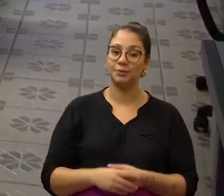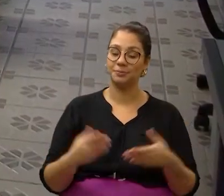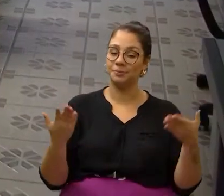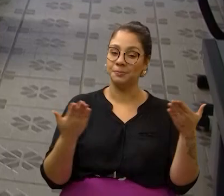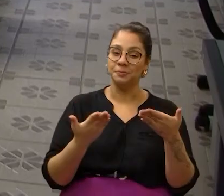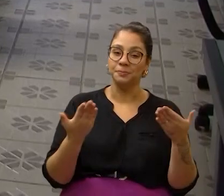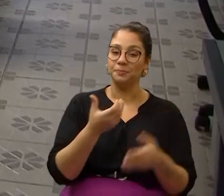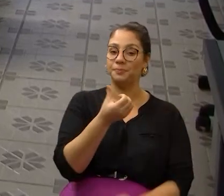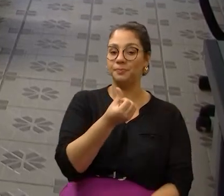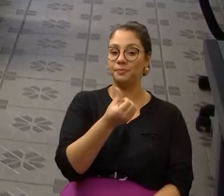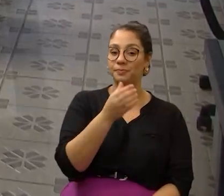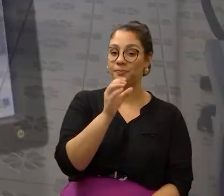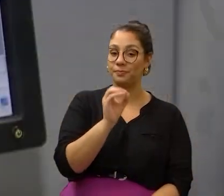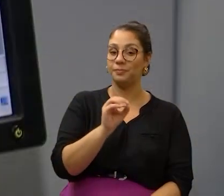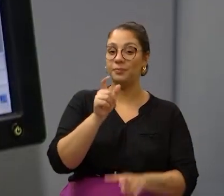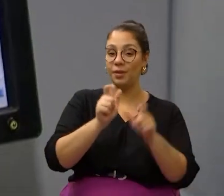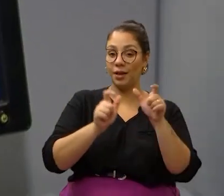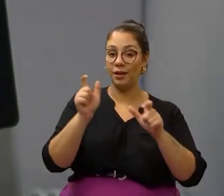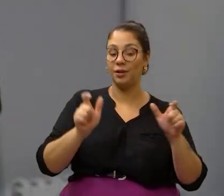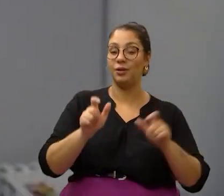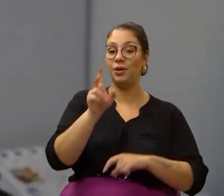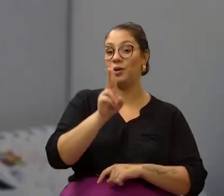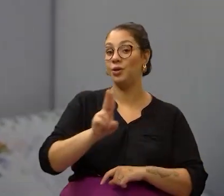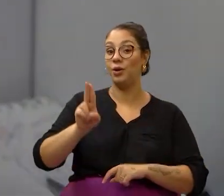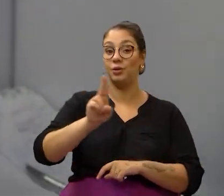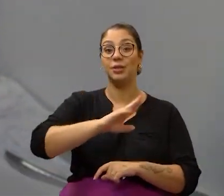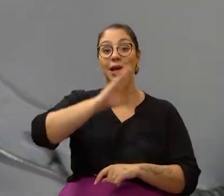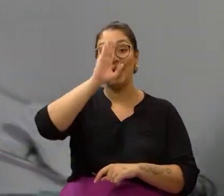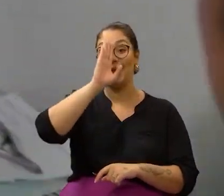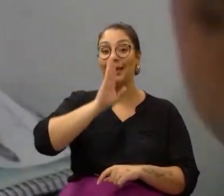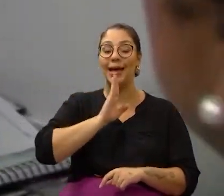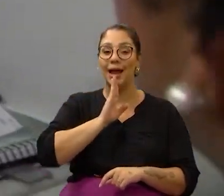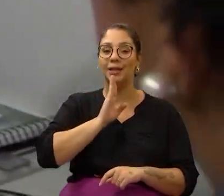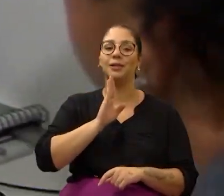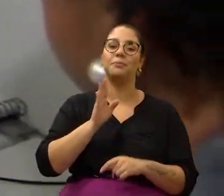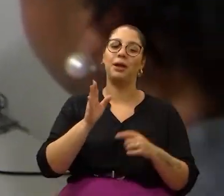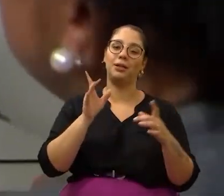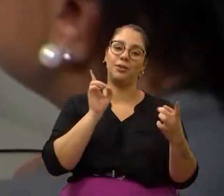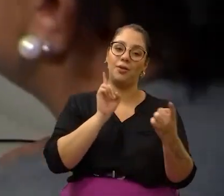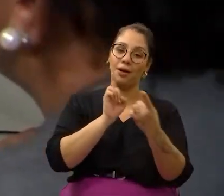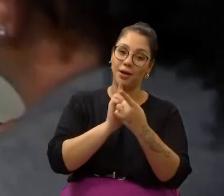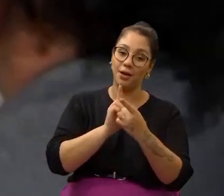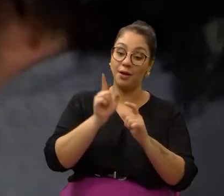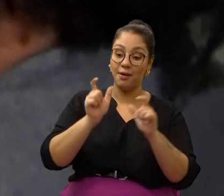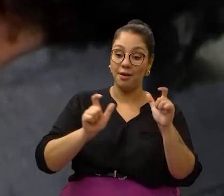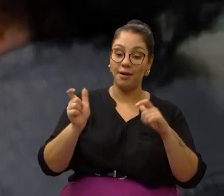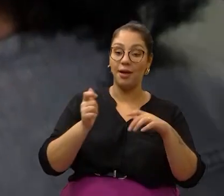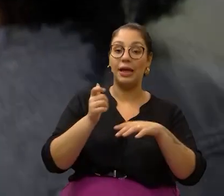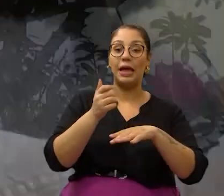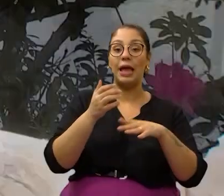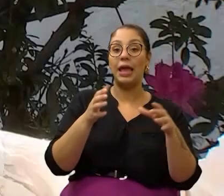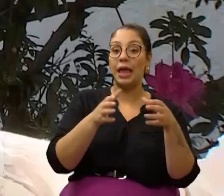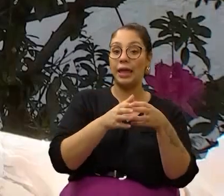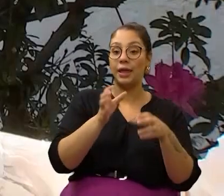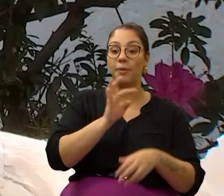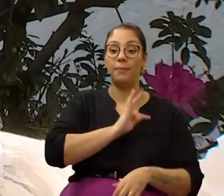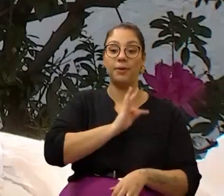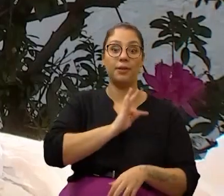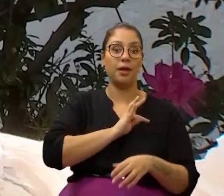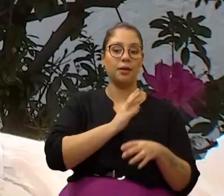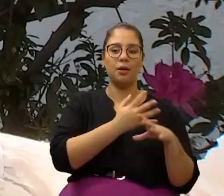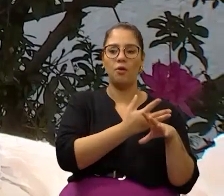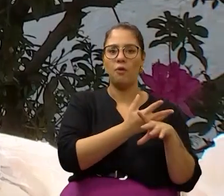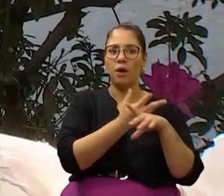Atualmente, 60 usuários são atendidos gratuitamente por uma equipe técnica multidisciplinar, como